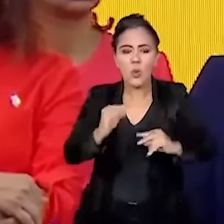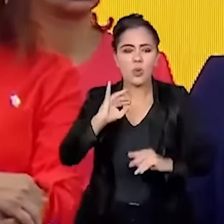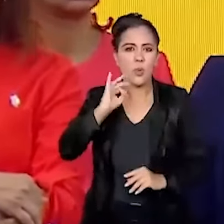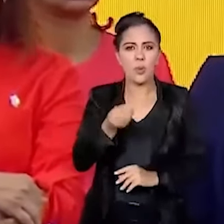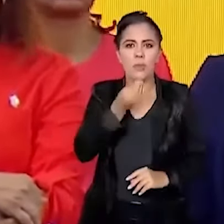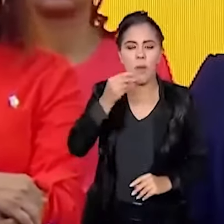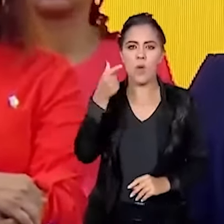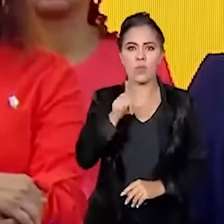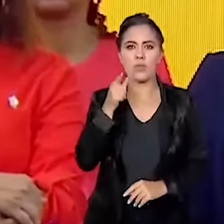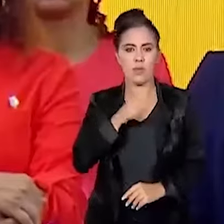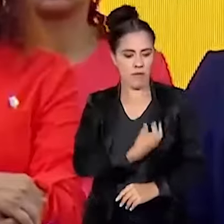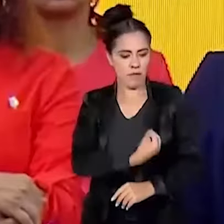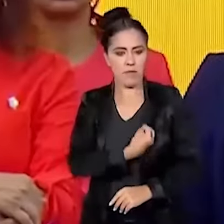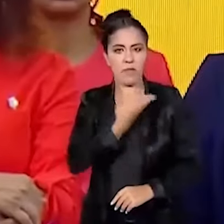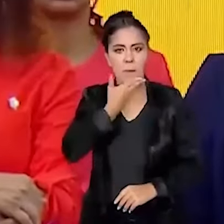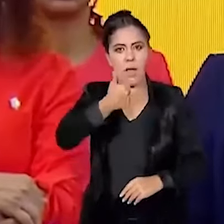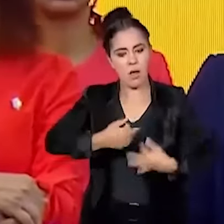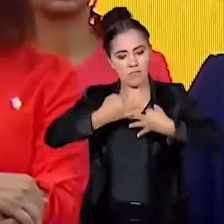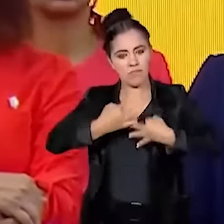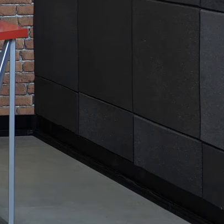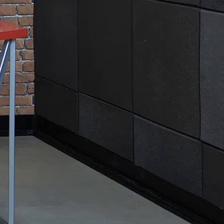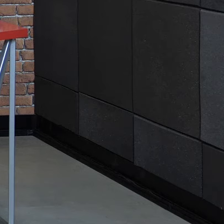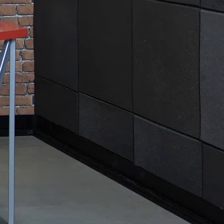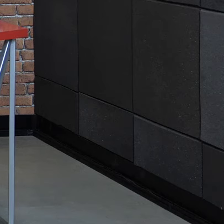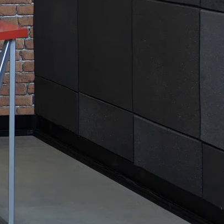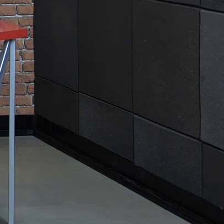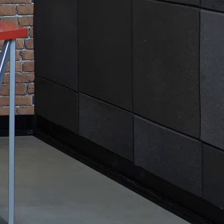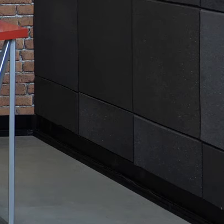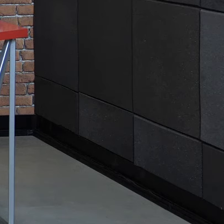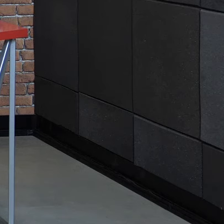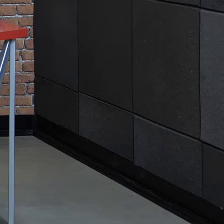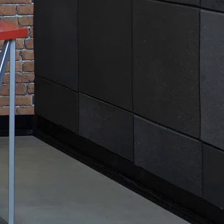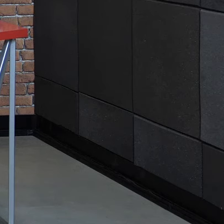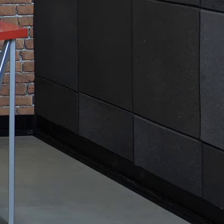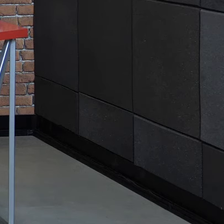para viver melhor, com mais dignidade.